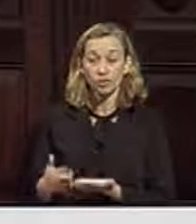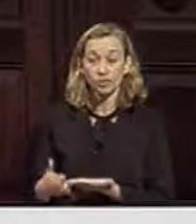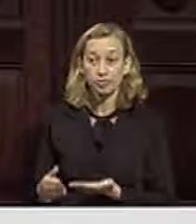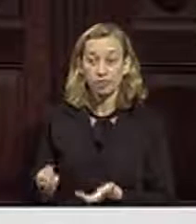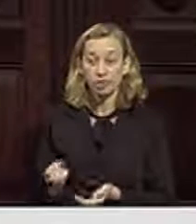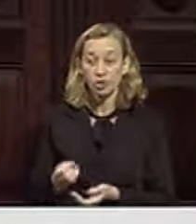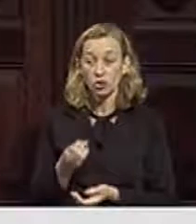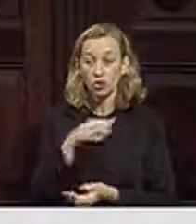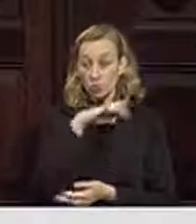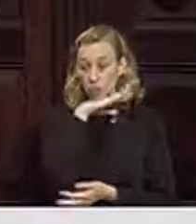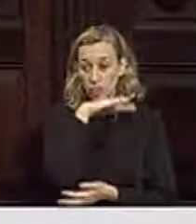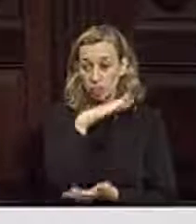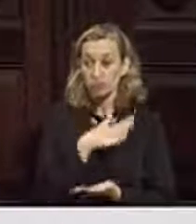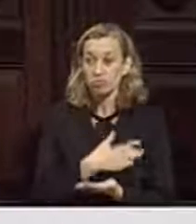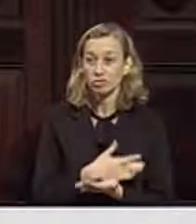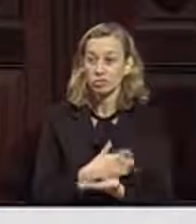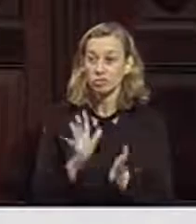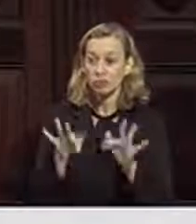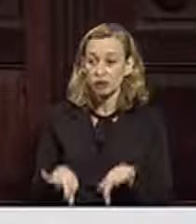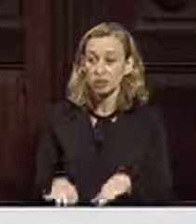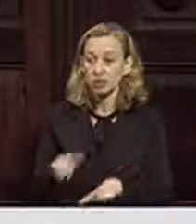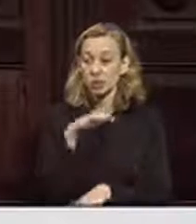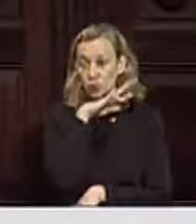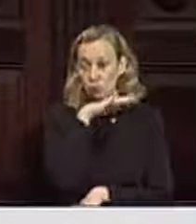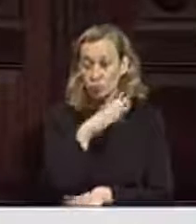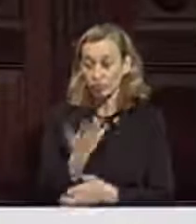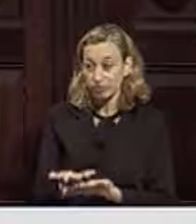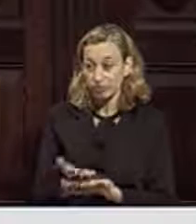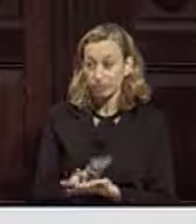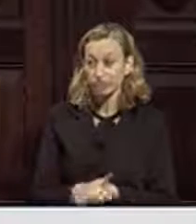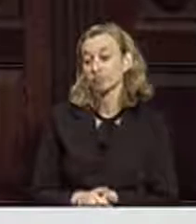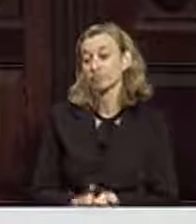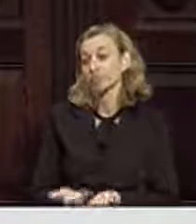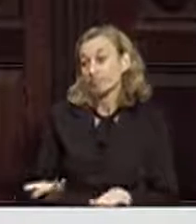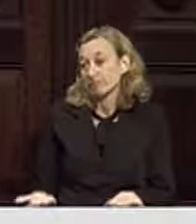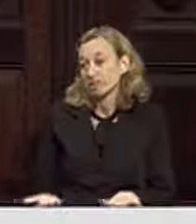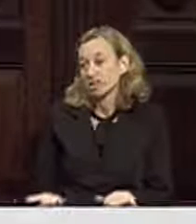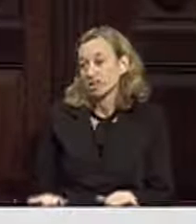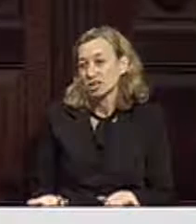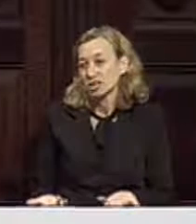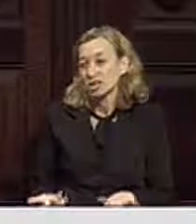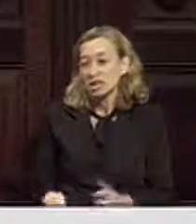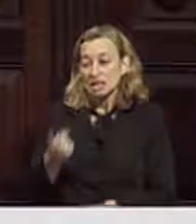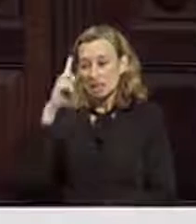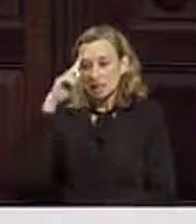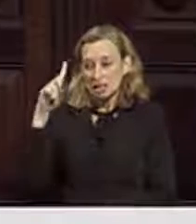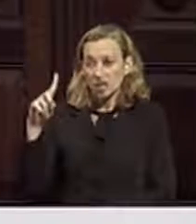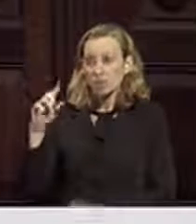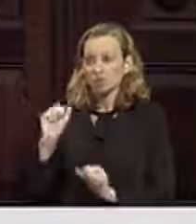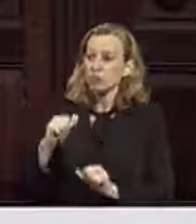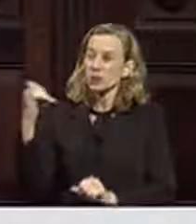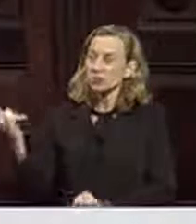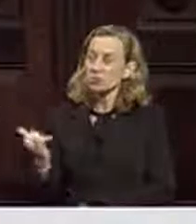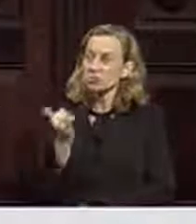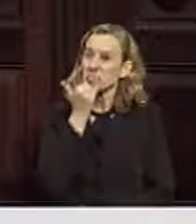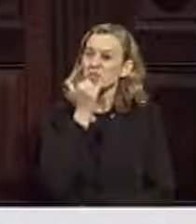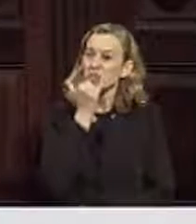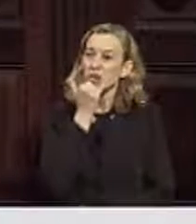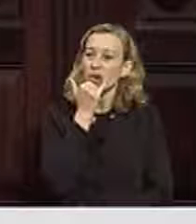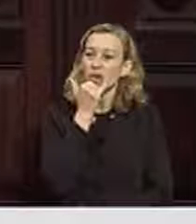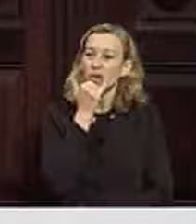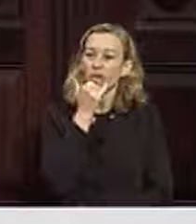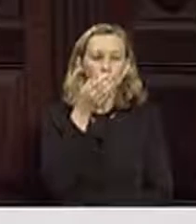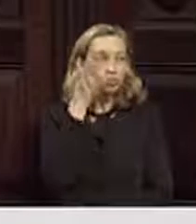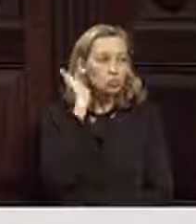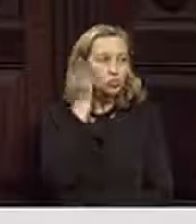Uma sessão que começou mal e que termina bem. Que Deus possa perdoar a idiotice